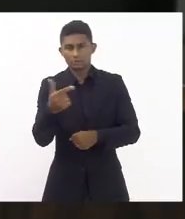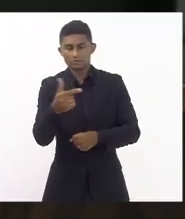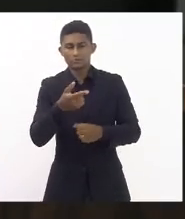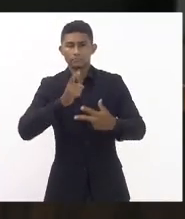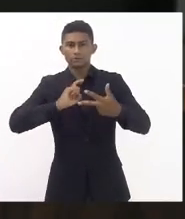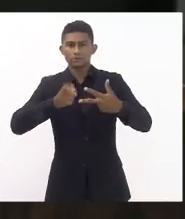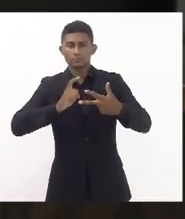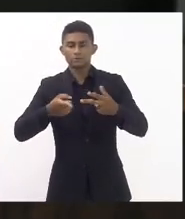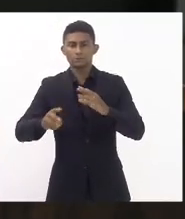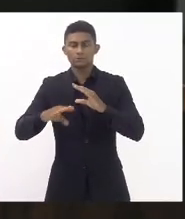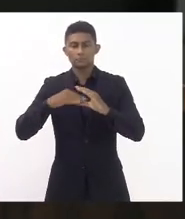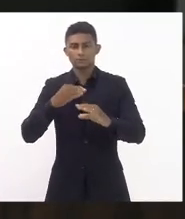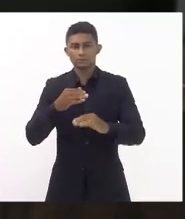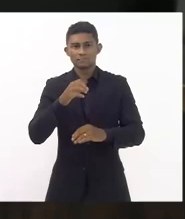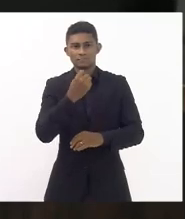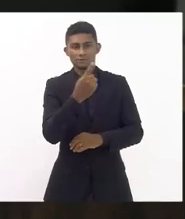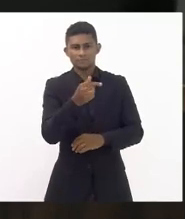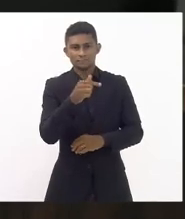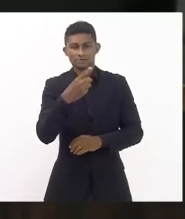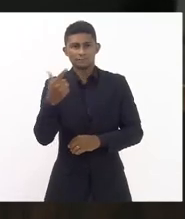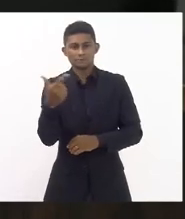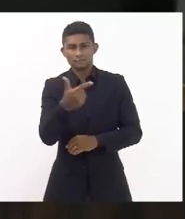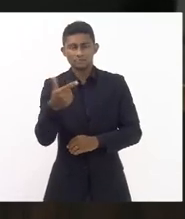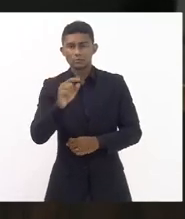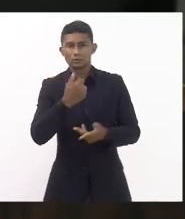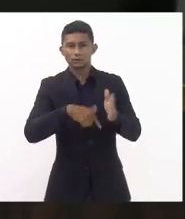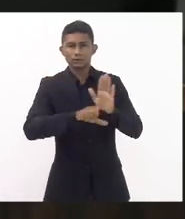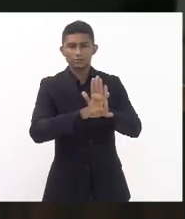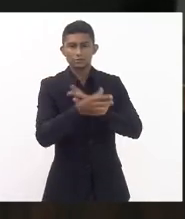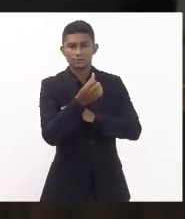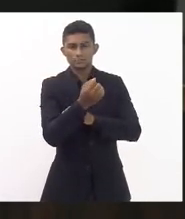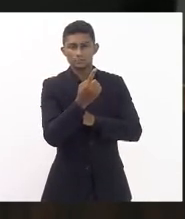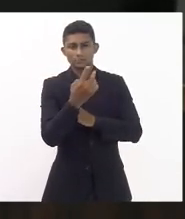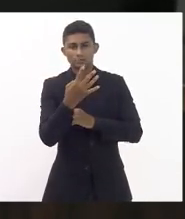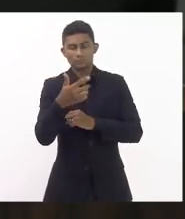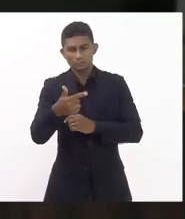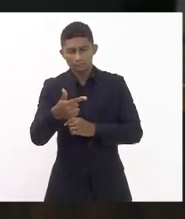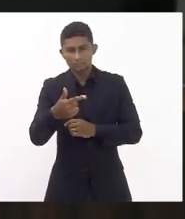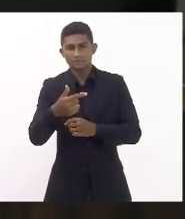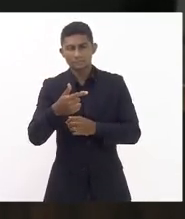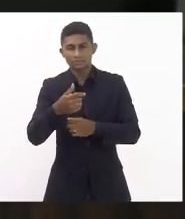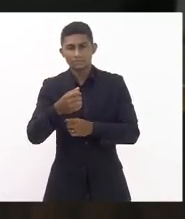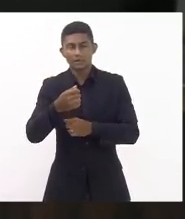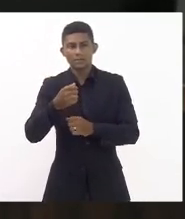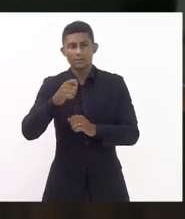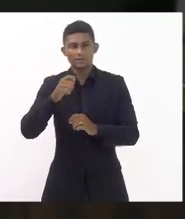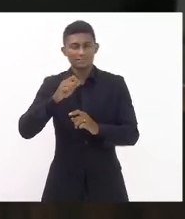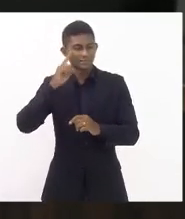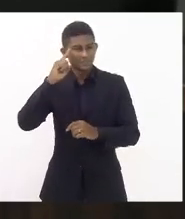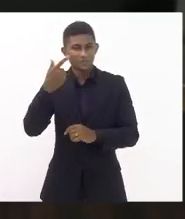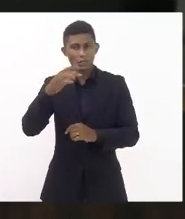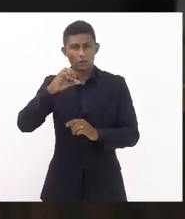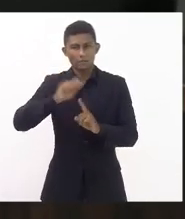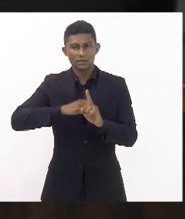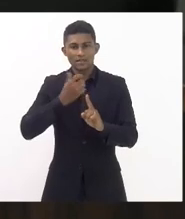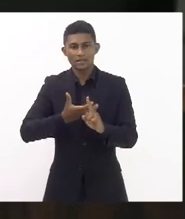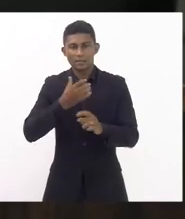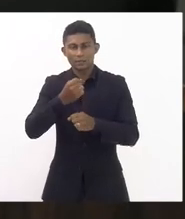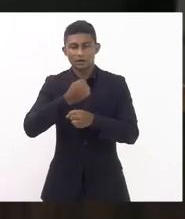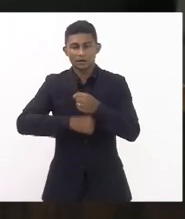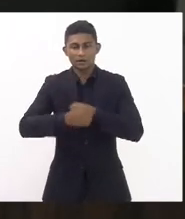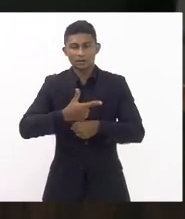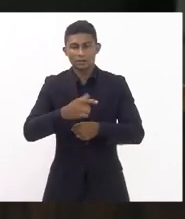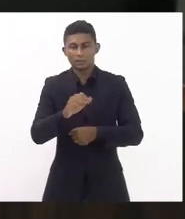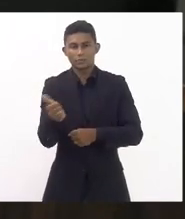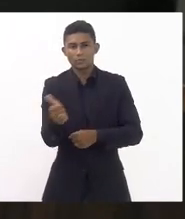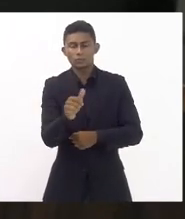mensagem 1722, que altera a lei estadual 6.114, 19 de dezembro de 2011, que dispõe sobre a criação da carreira do